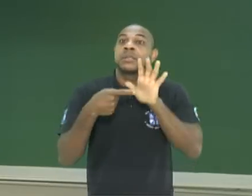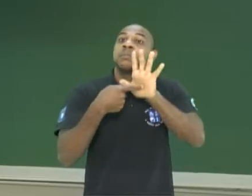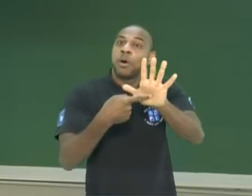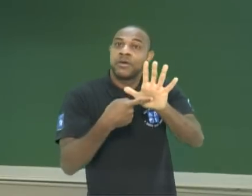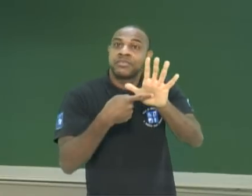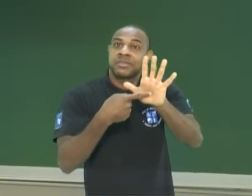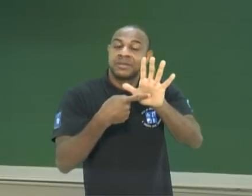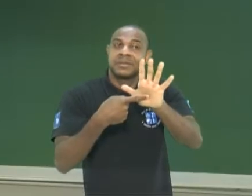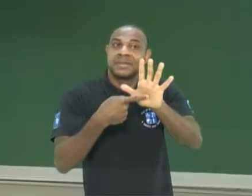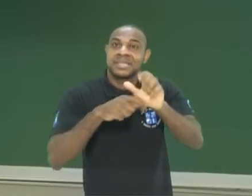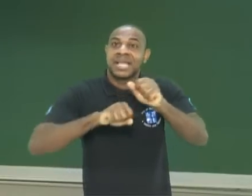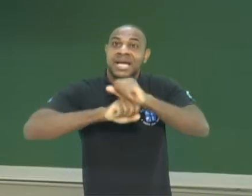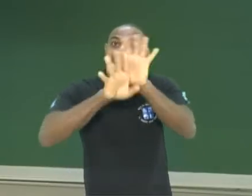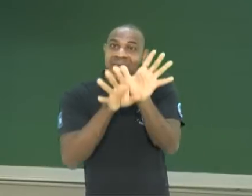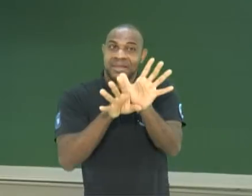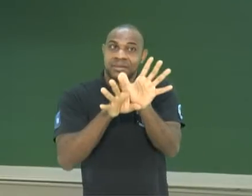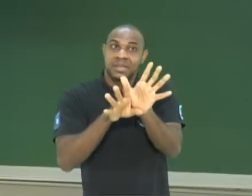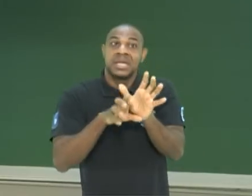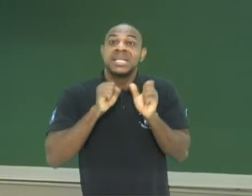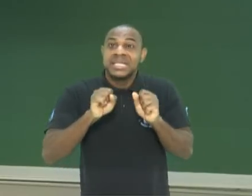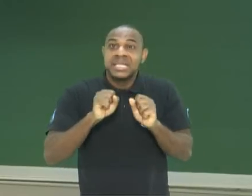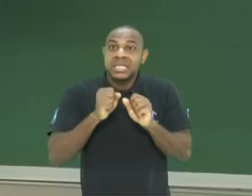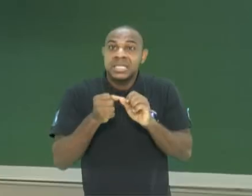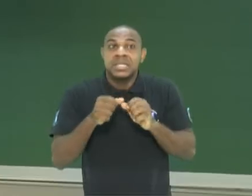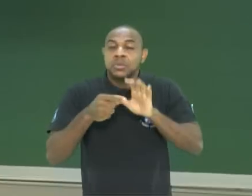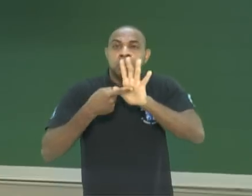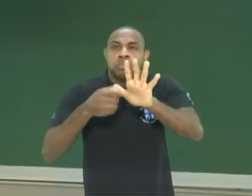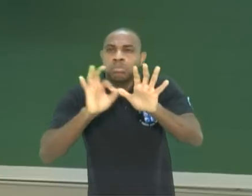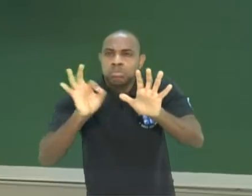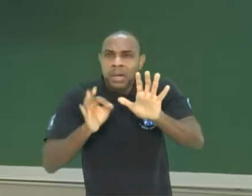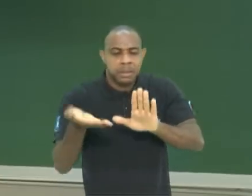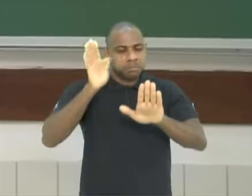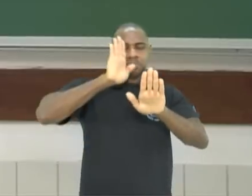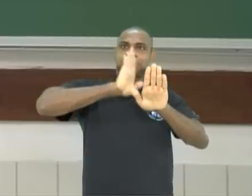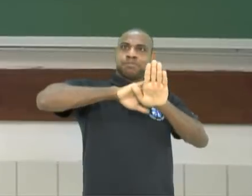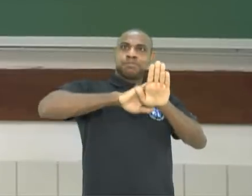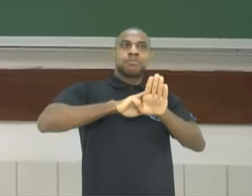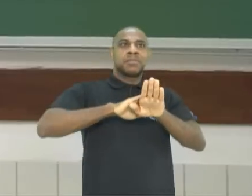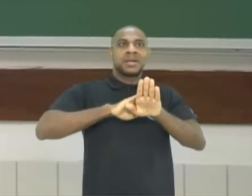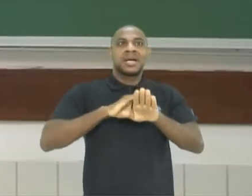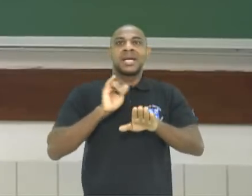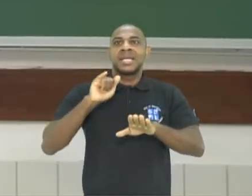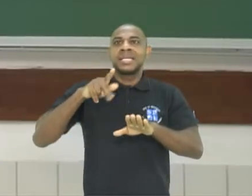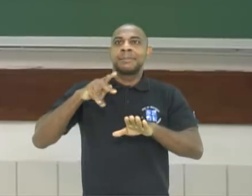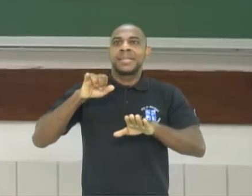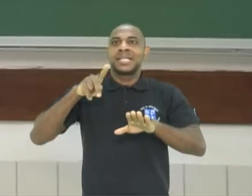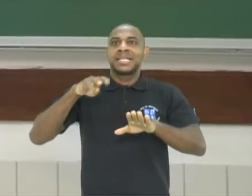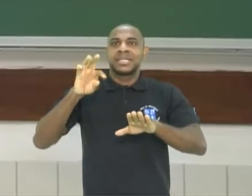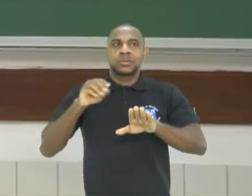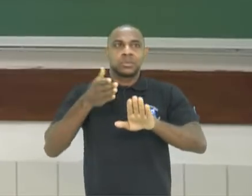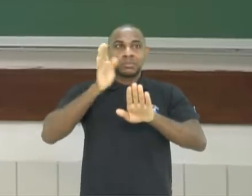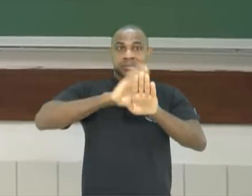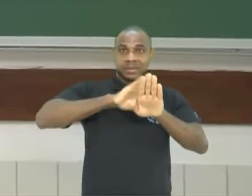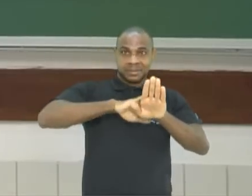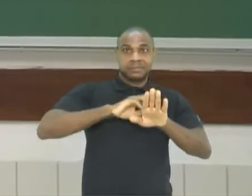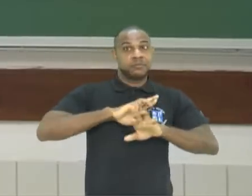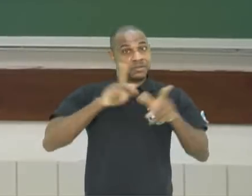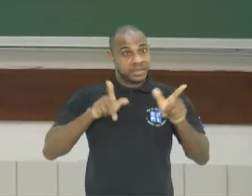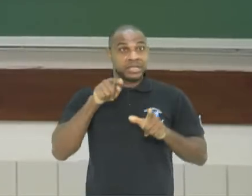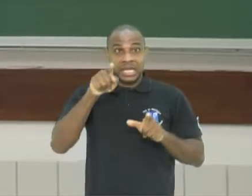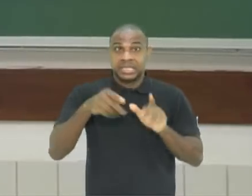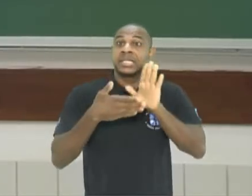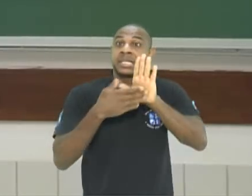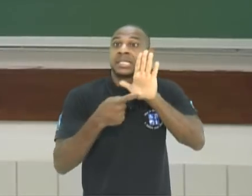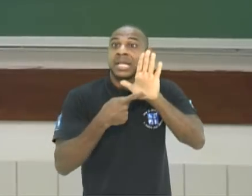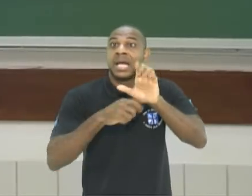aparece. Quando não aparece, a gente chama de implícito, ok? Aquilo que a gente subentende que ele disse. Então vamos lá.